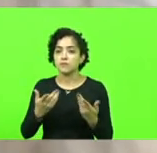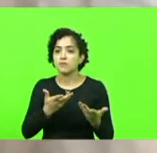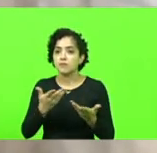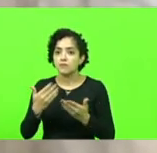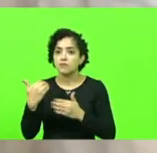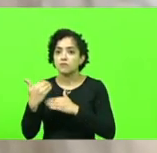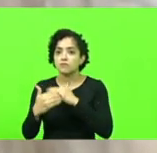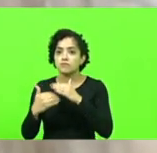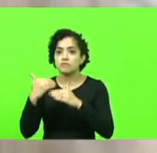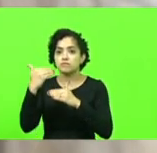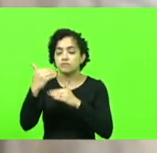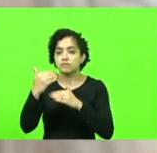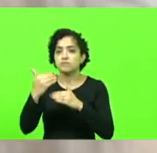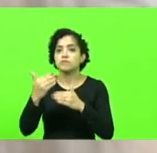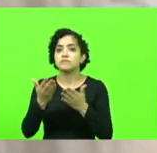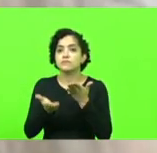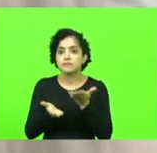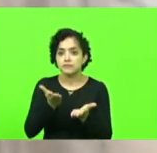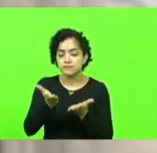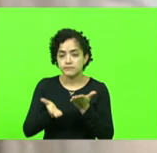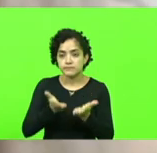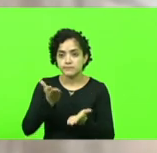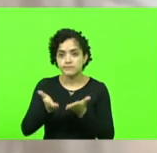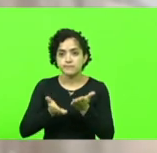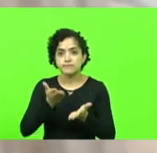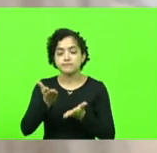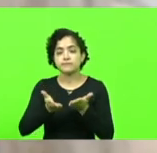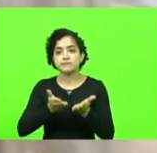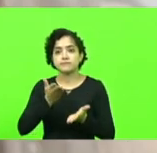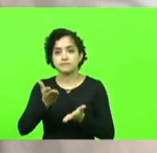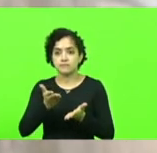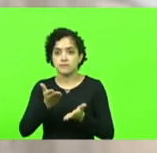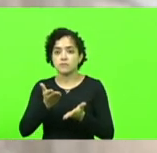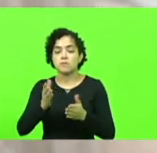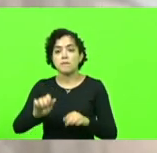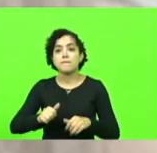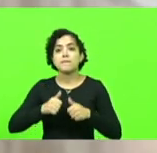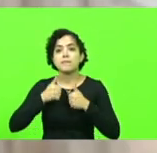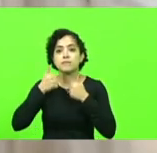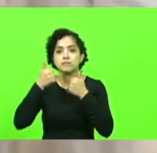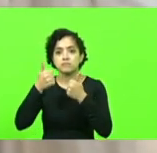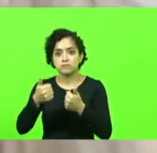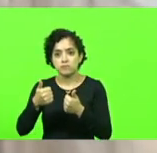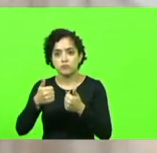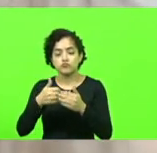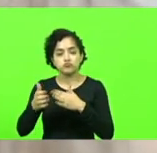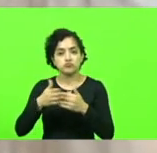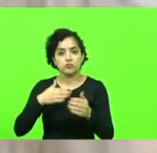desenvolvimento, tratamento e a reabilitação das pessoas de qualquer idade